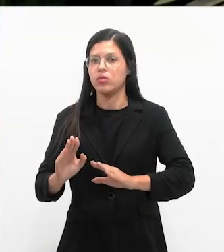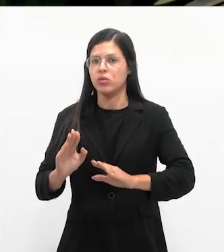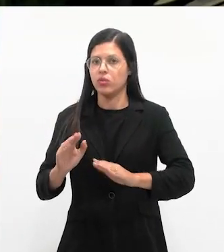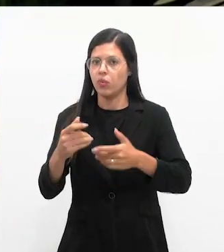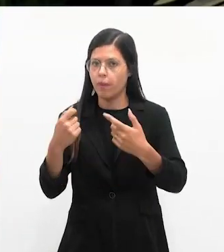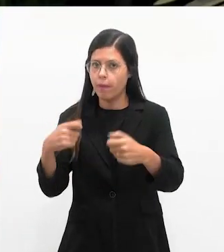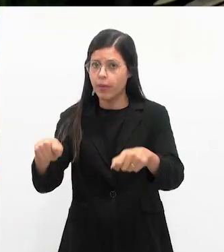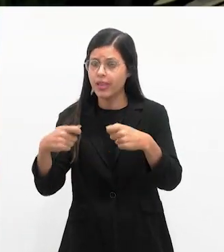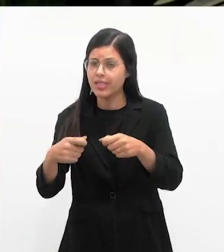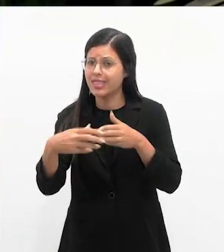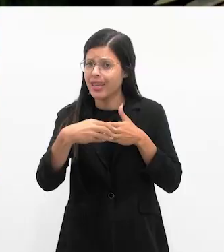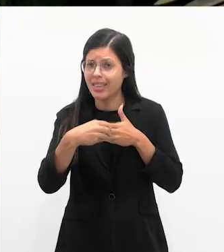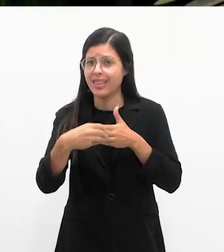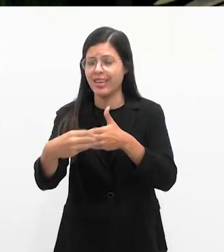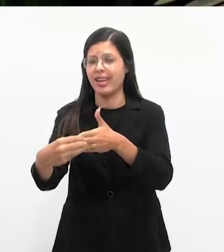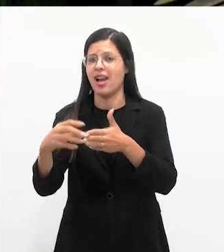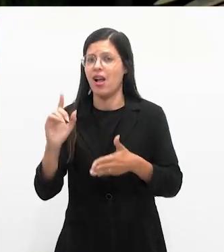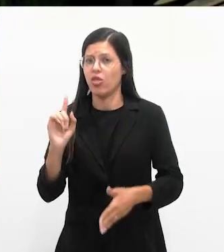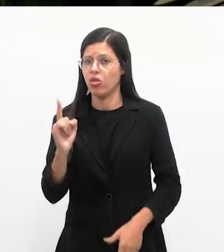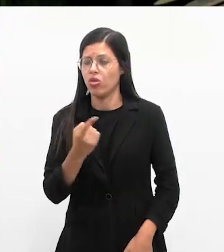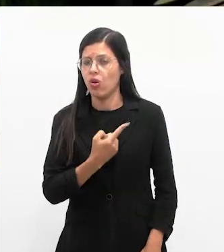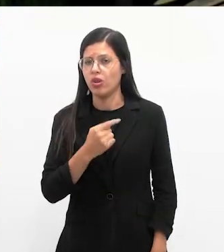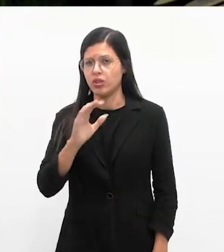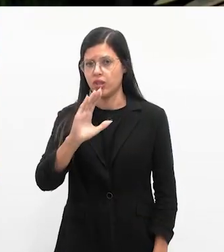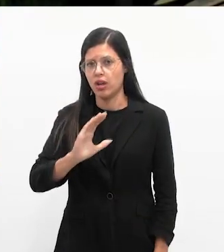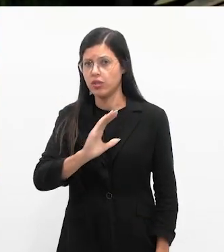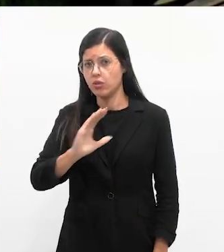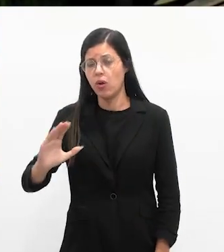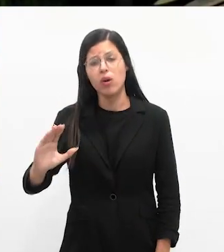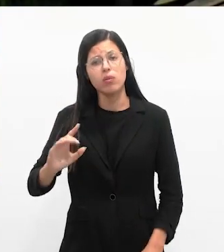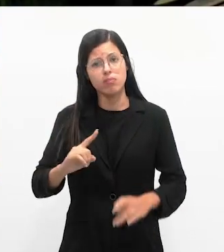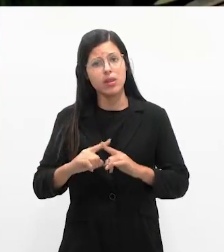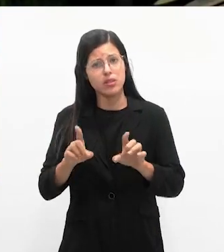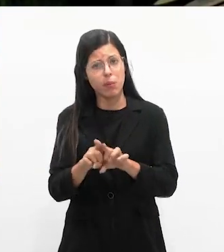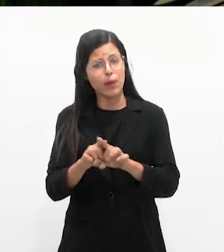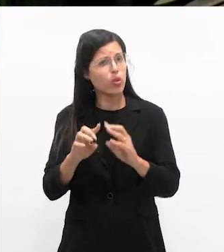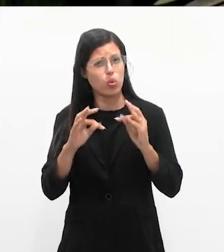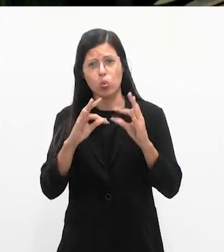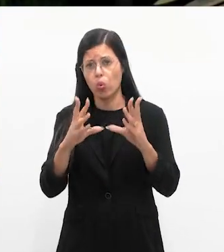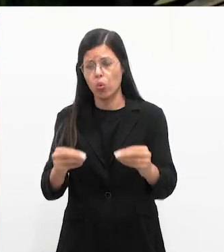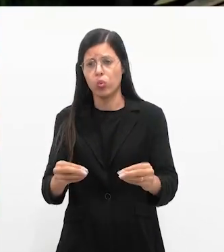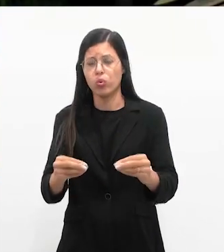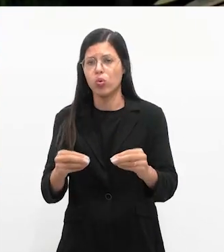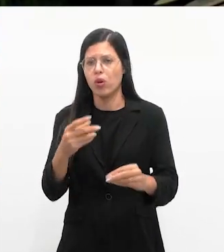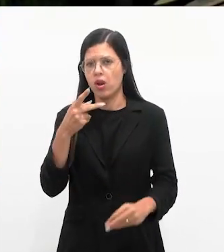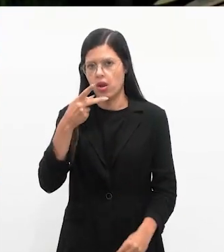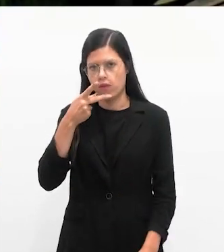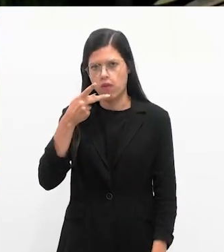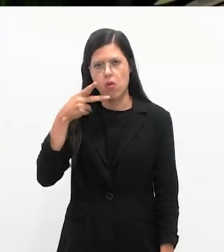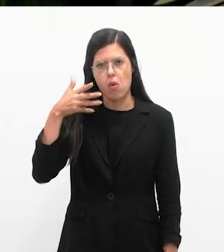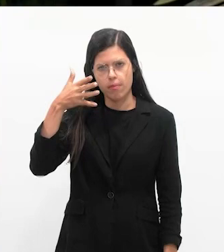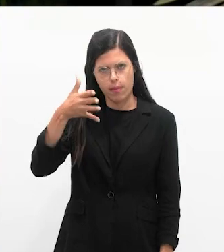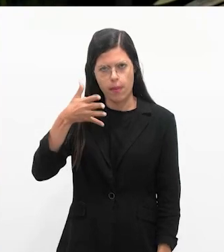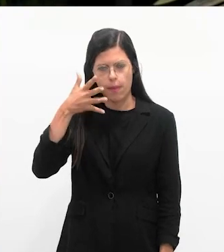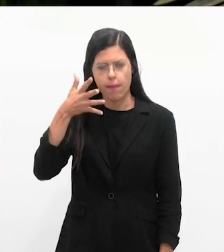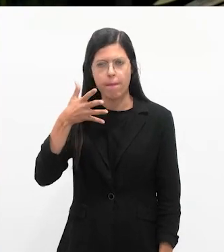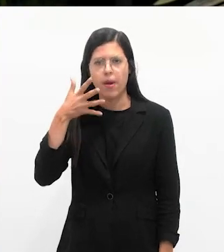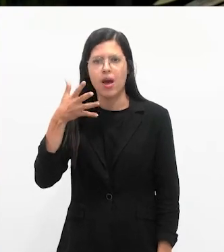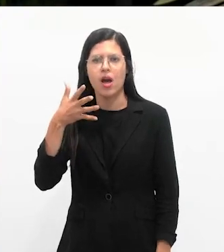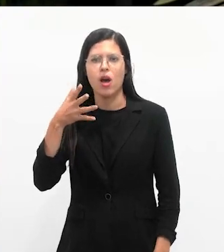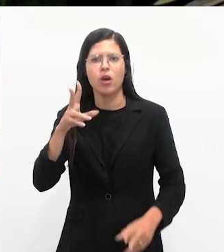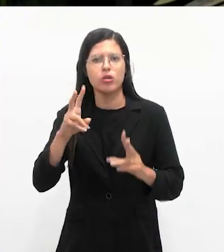essa luz para iluminar nós, fiéis católicos, mas também a todos, né? Ele falava muito no seu discurso inicial de